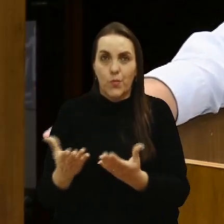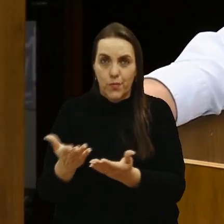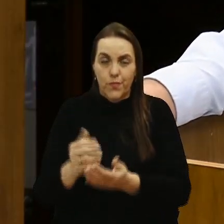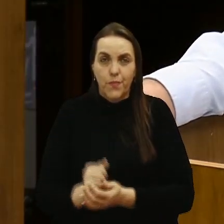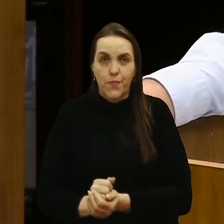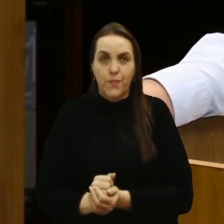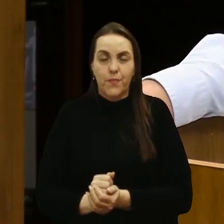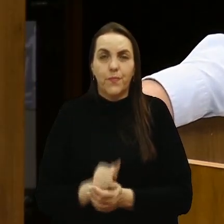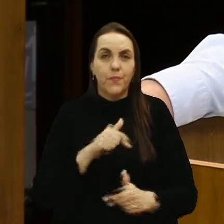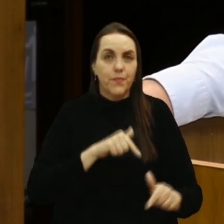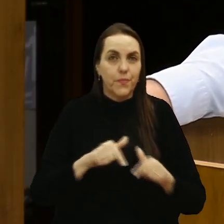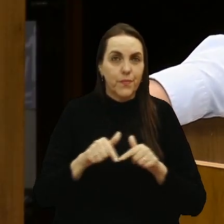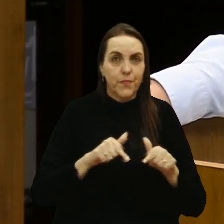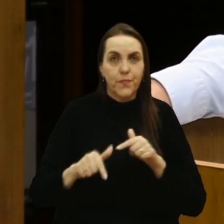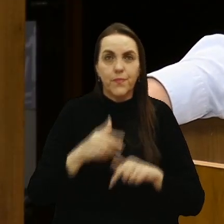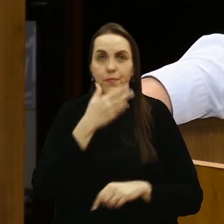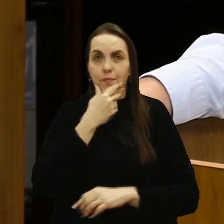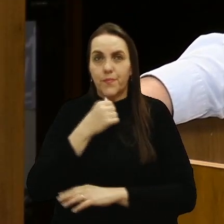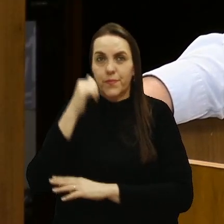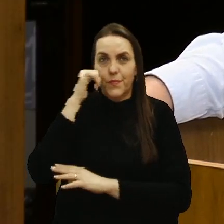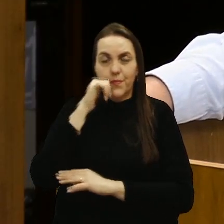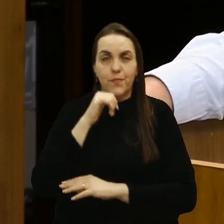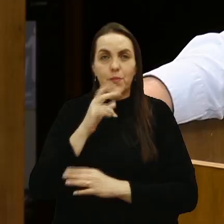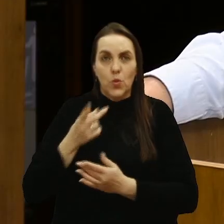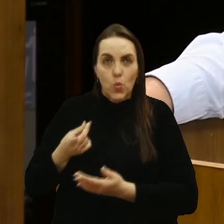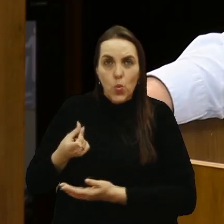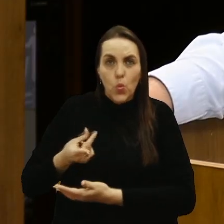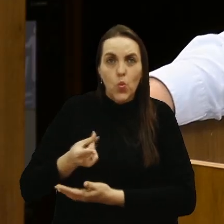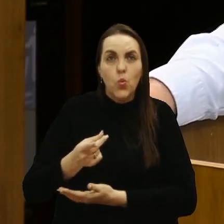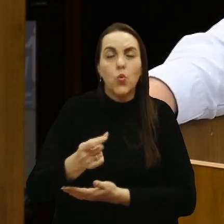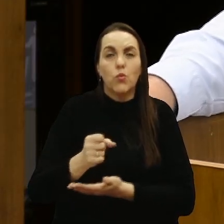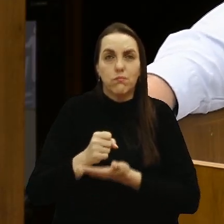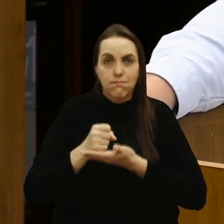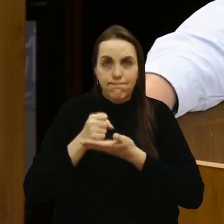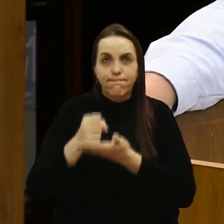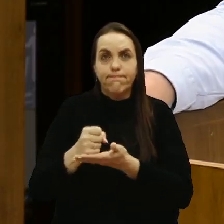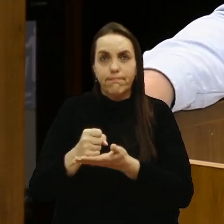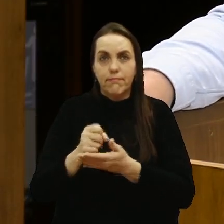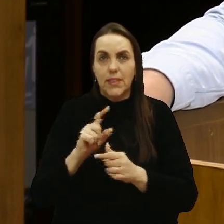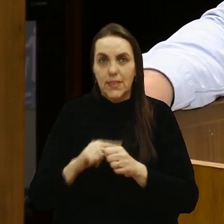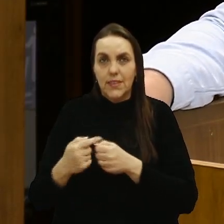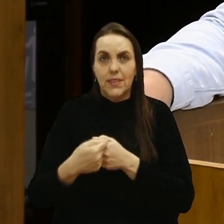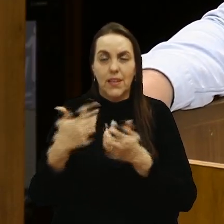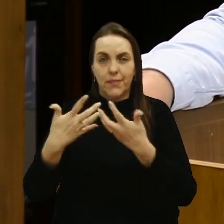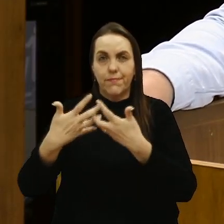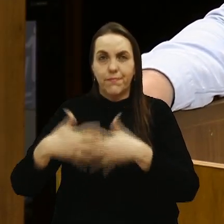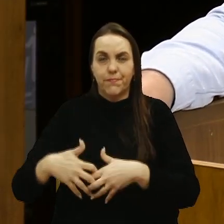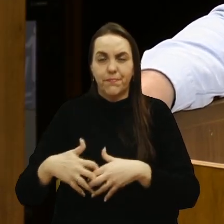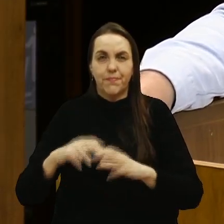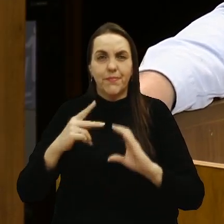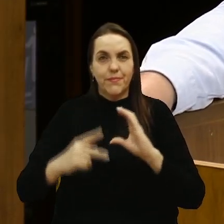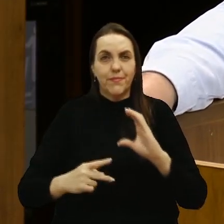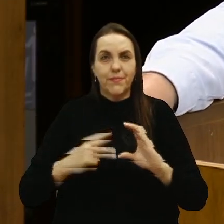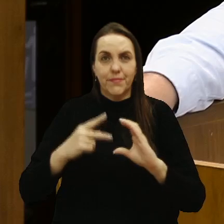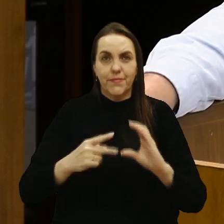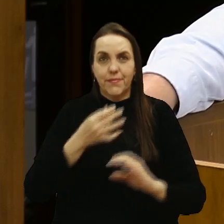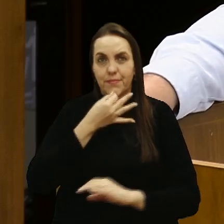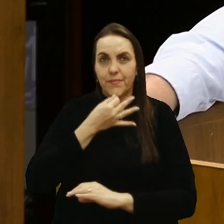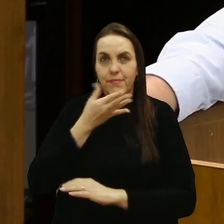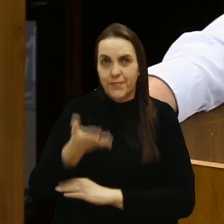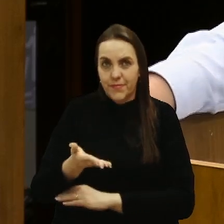trabalhadoras e trabalhadores que sustentam o funcionamento da cidade. Na Câmara Municipal de Caxias,